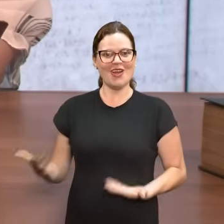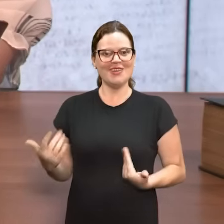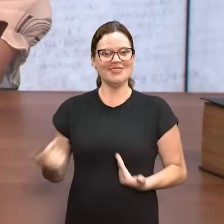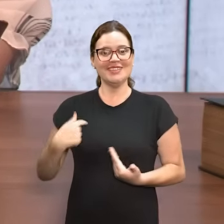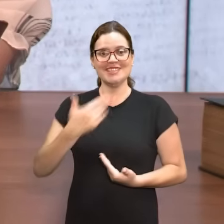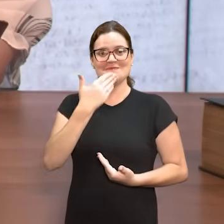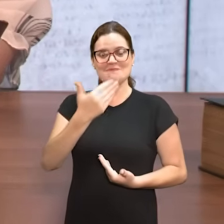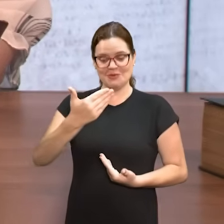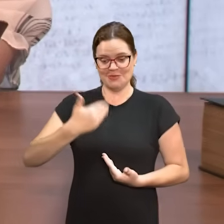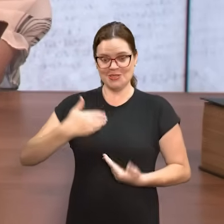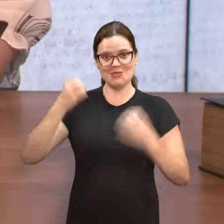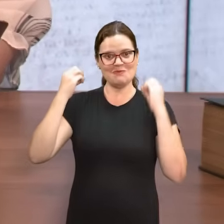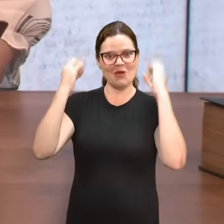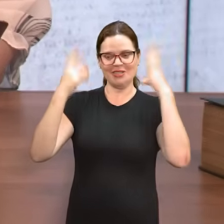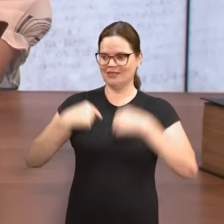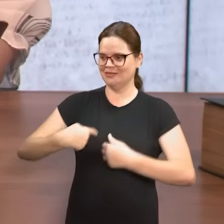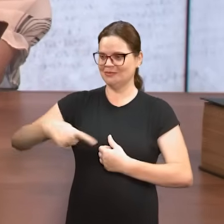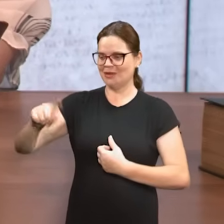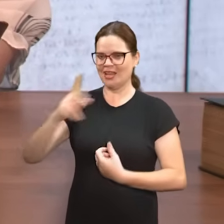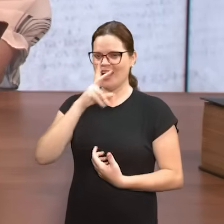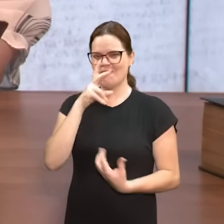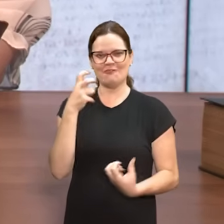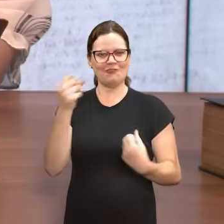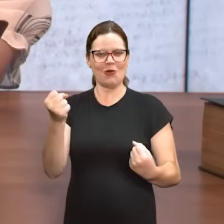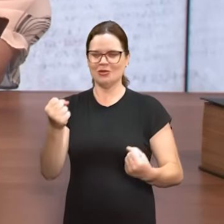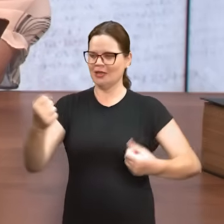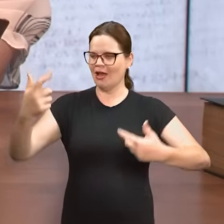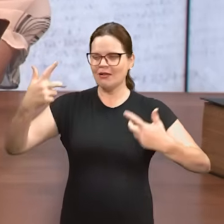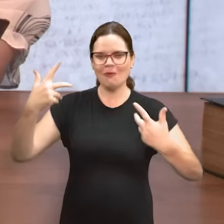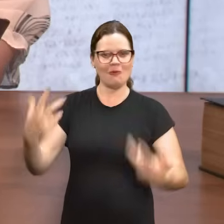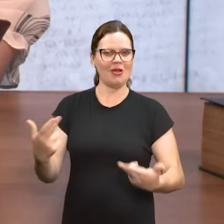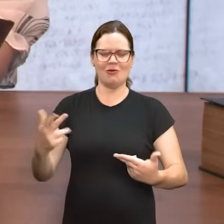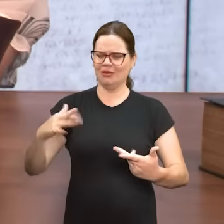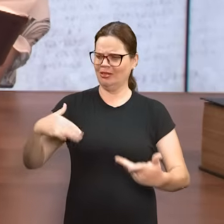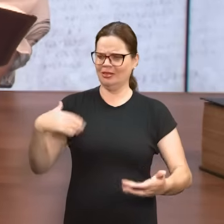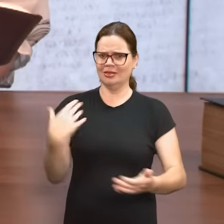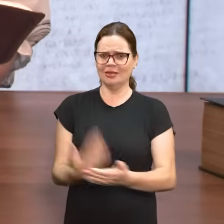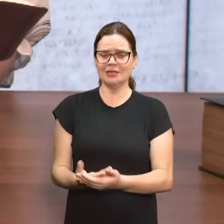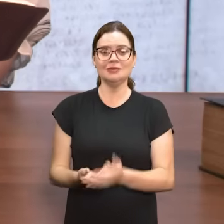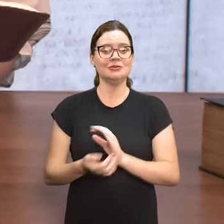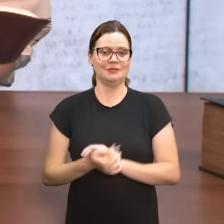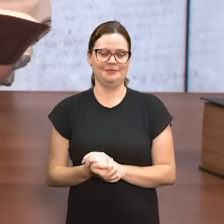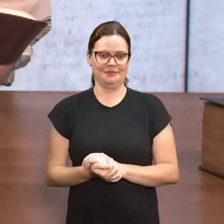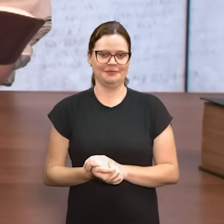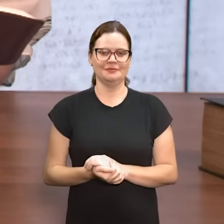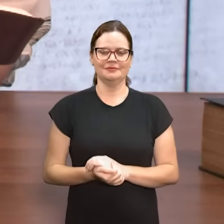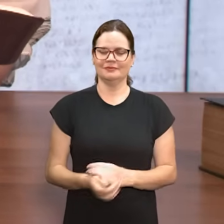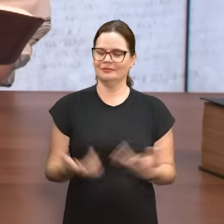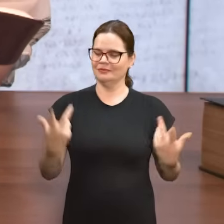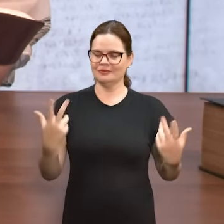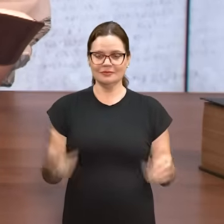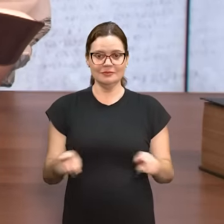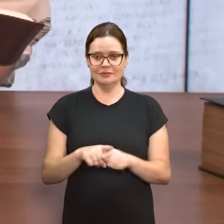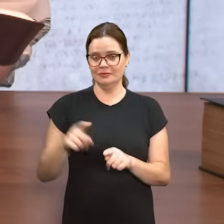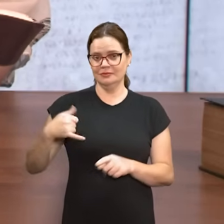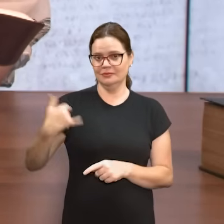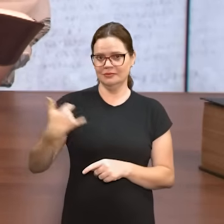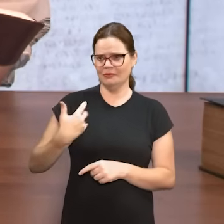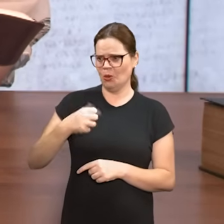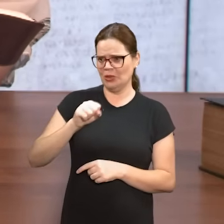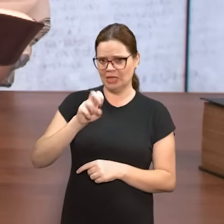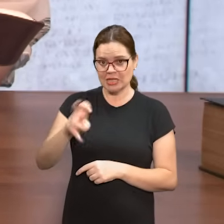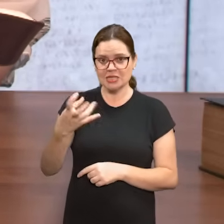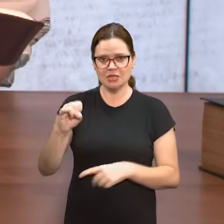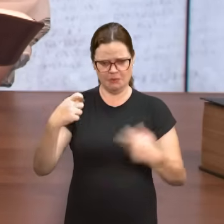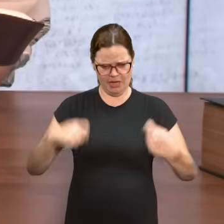me enviou. Qual a minha força então era, tal é agora a minha força para a guerra